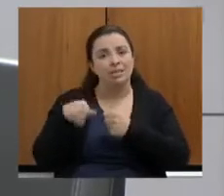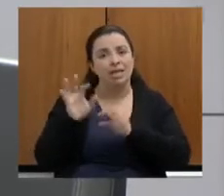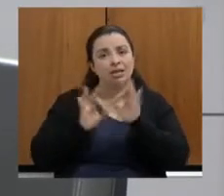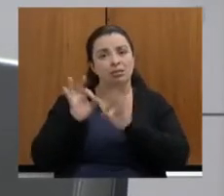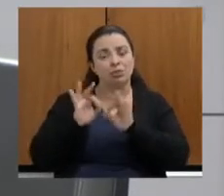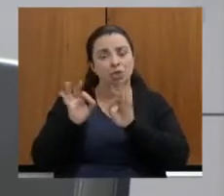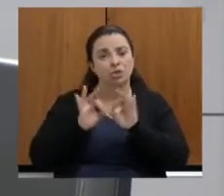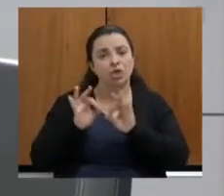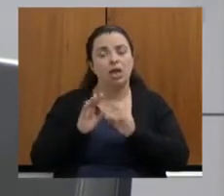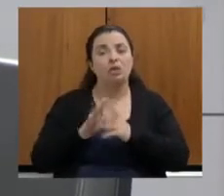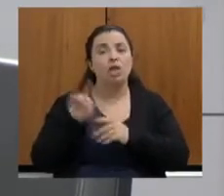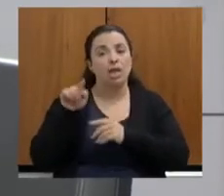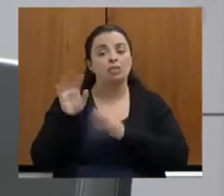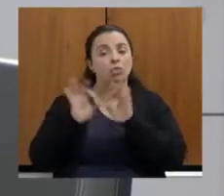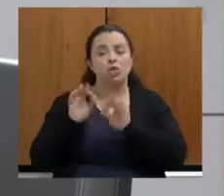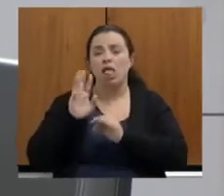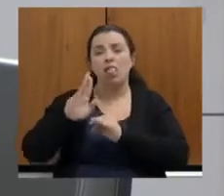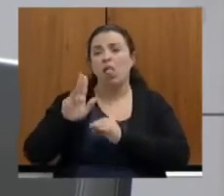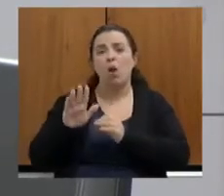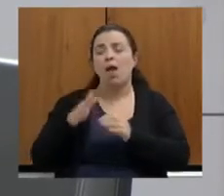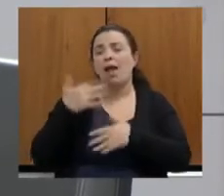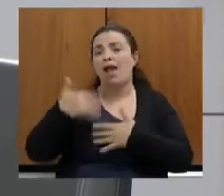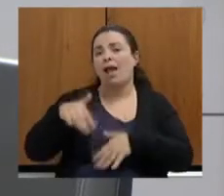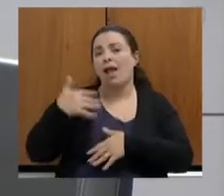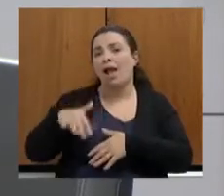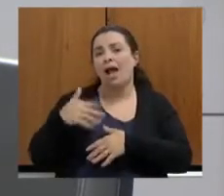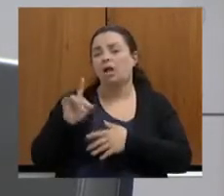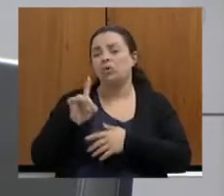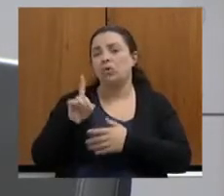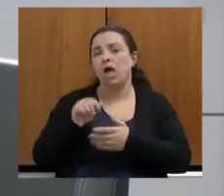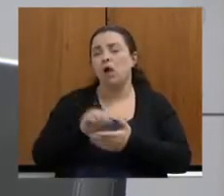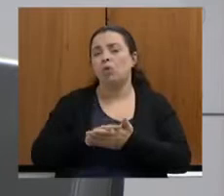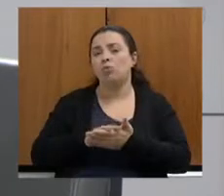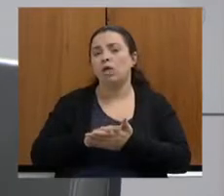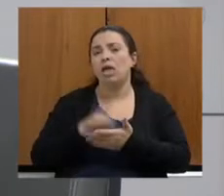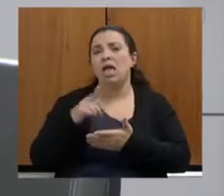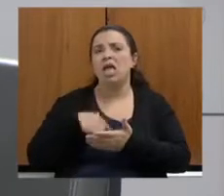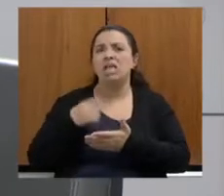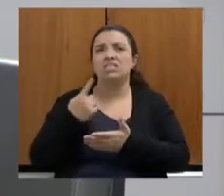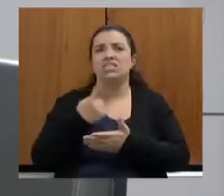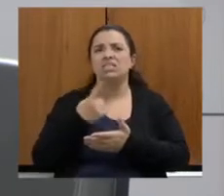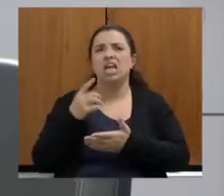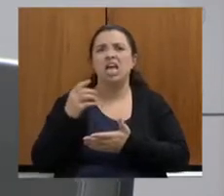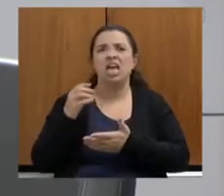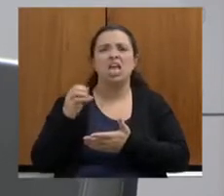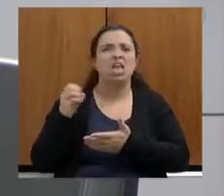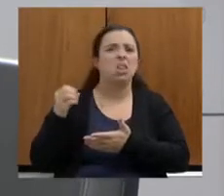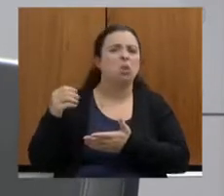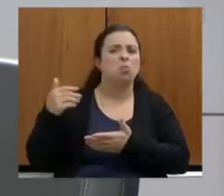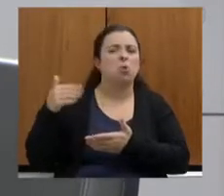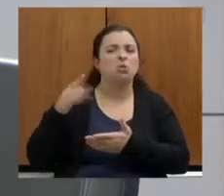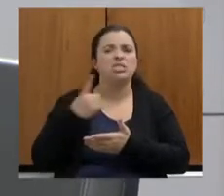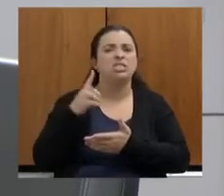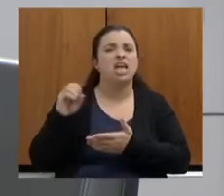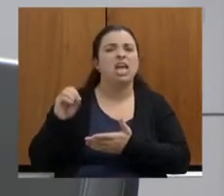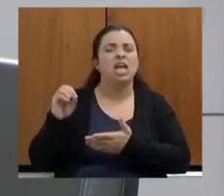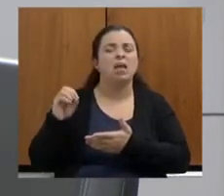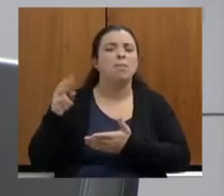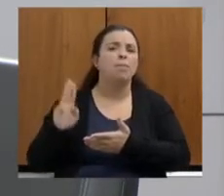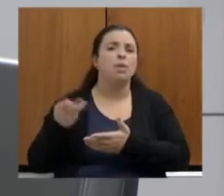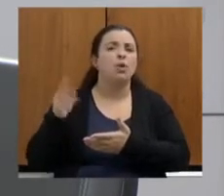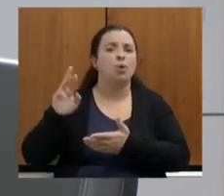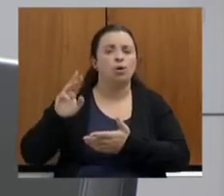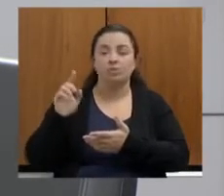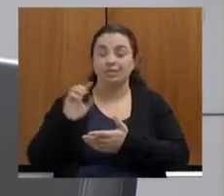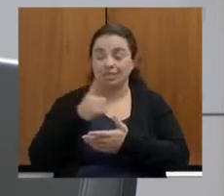projeto que não é um projeto tão caro vai atender várias famílias é um projeto de cento e poucos mil reais né o Miguel para atender várias famílias esse